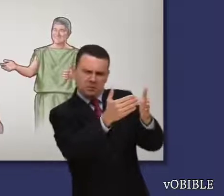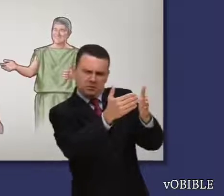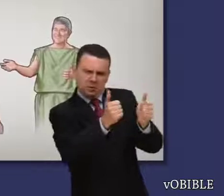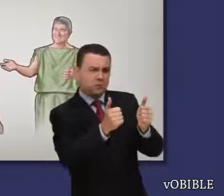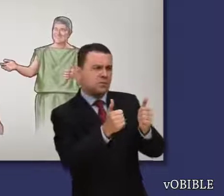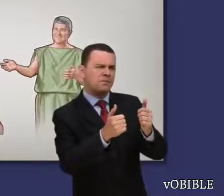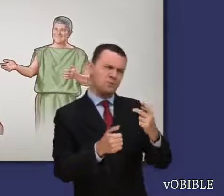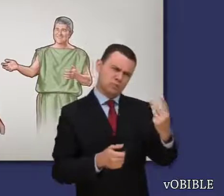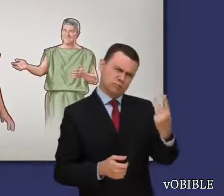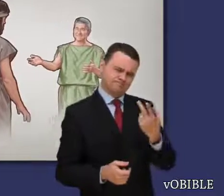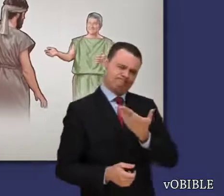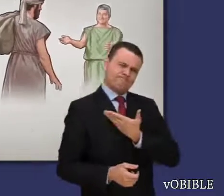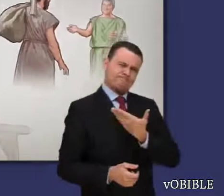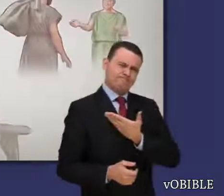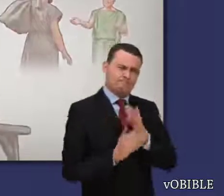como um irmão na fé.